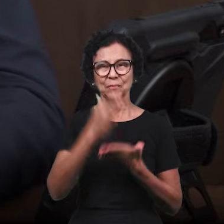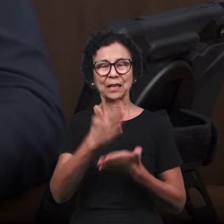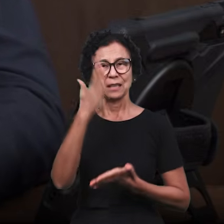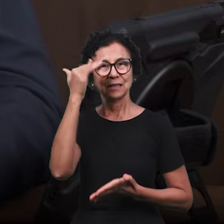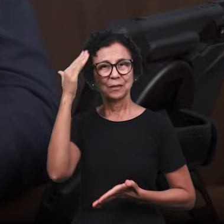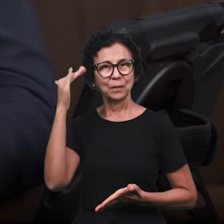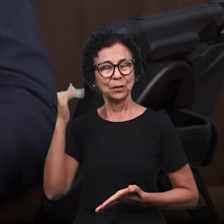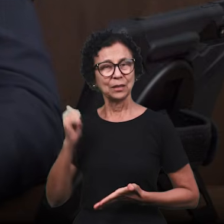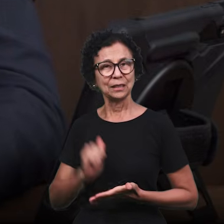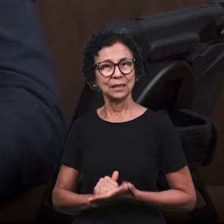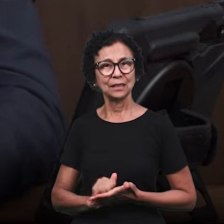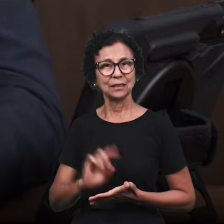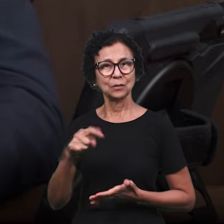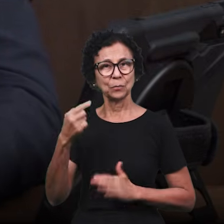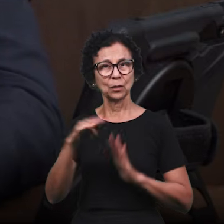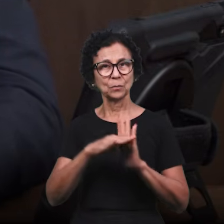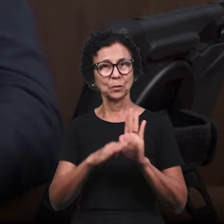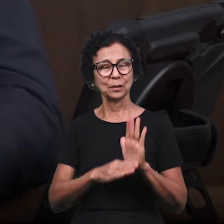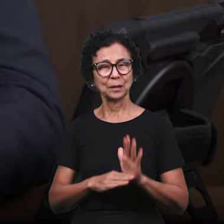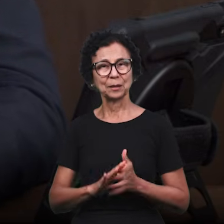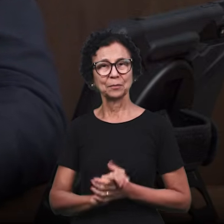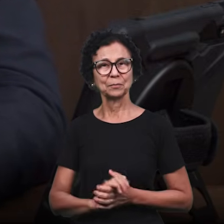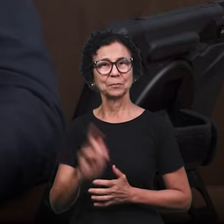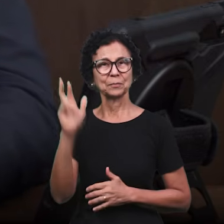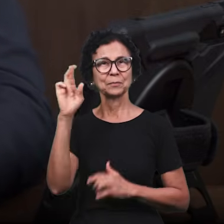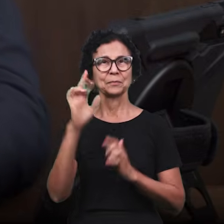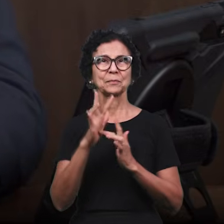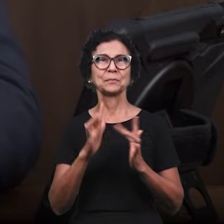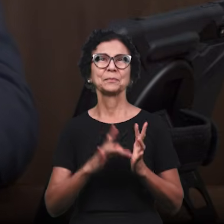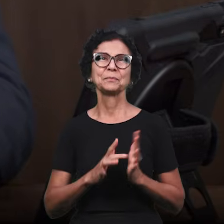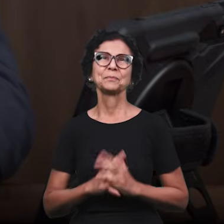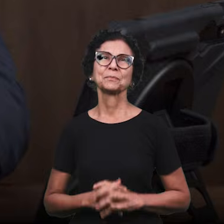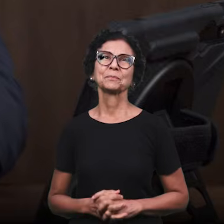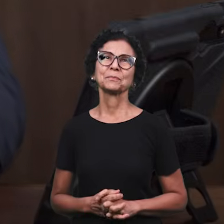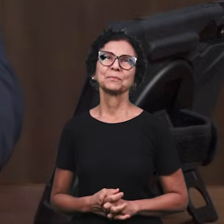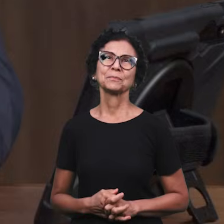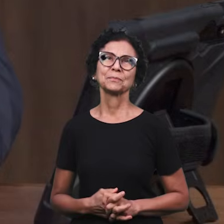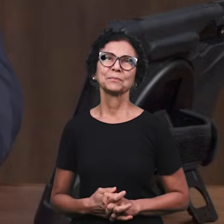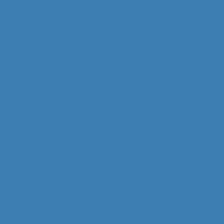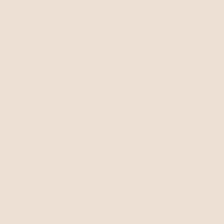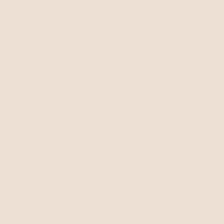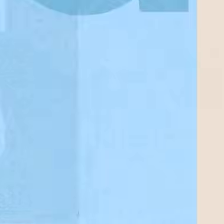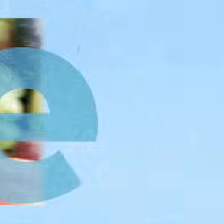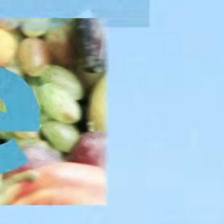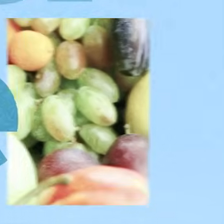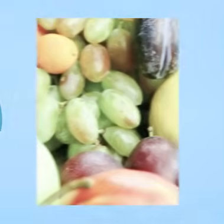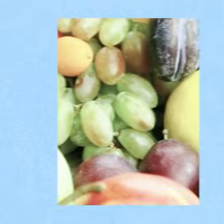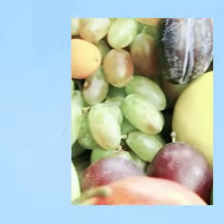aqui, até o próximo programa Viver com Saúde. A todos, a paz do Senhor Jesus.